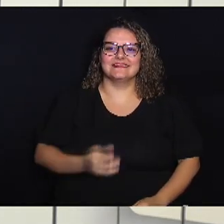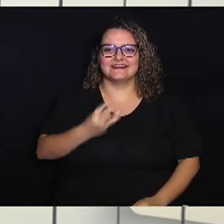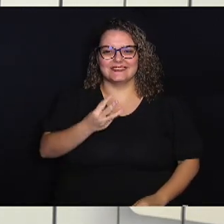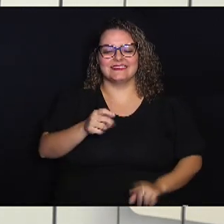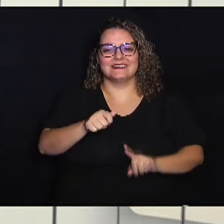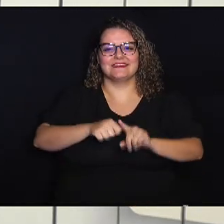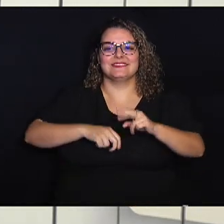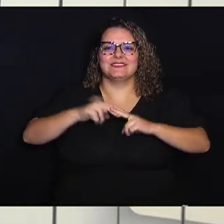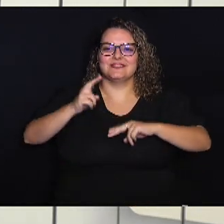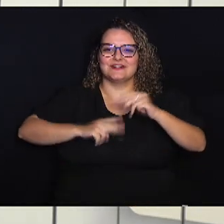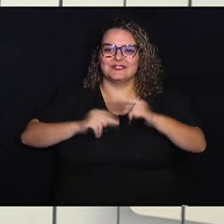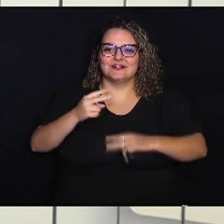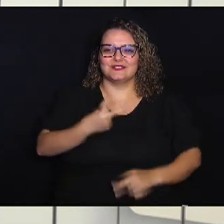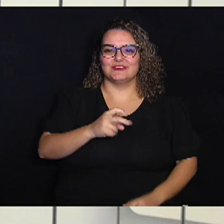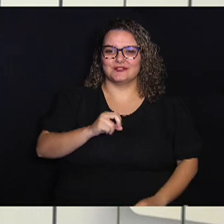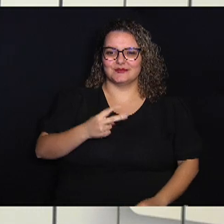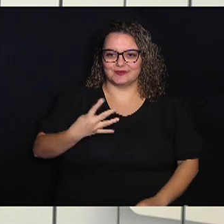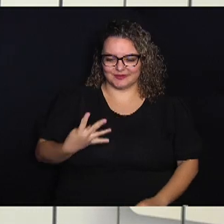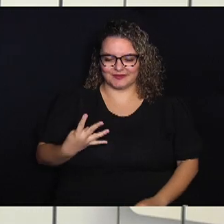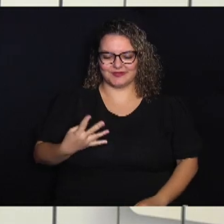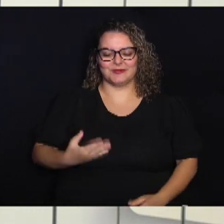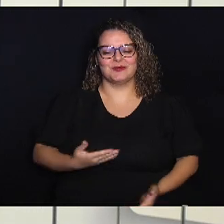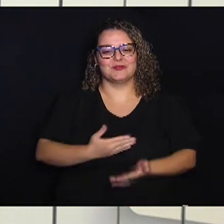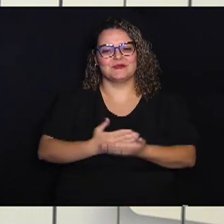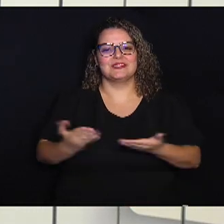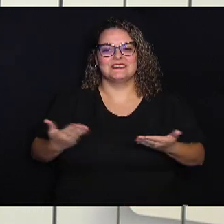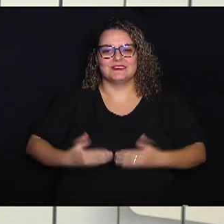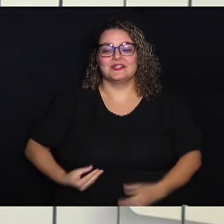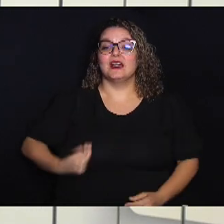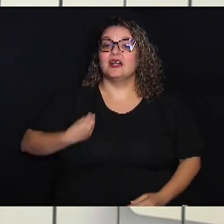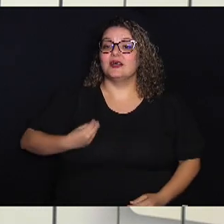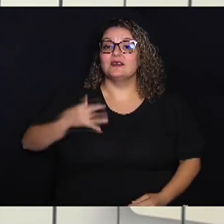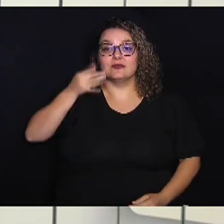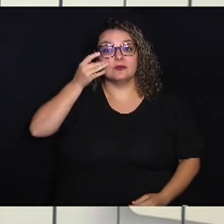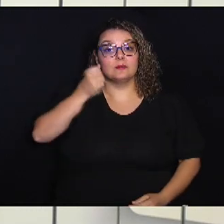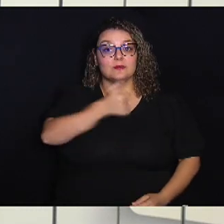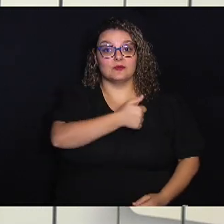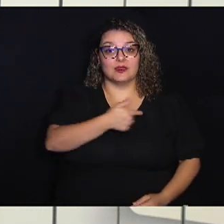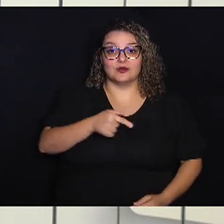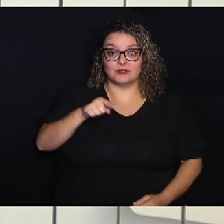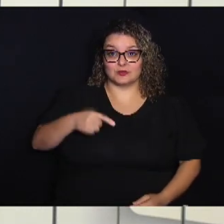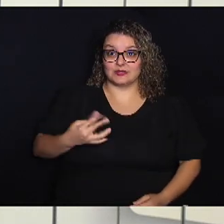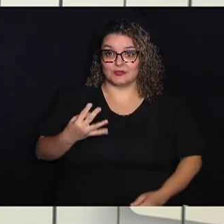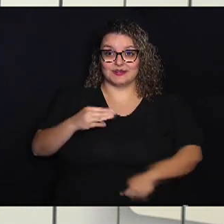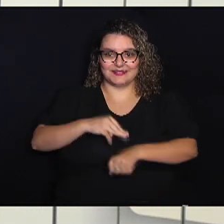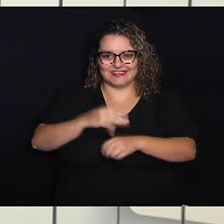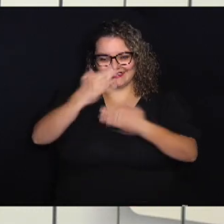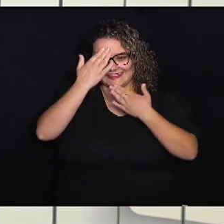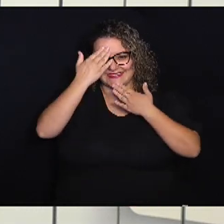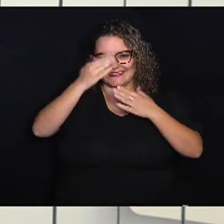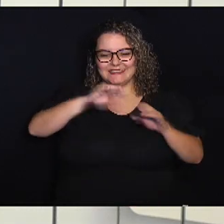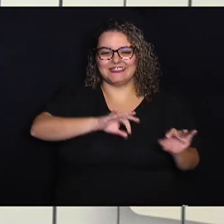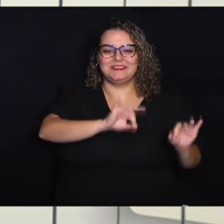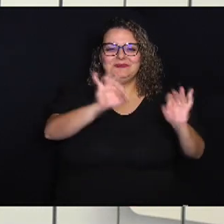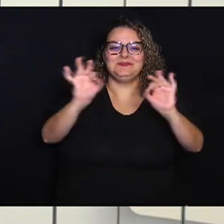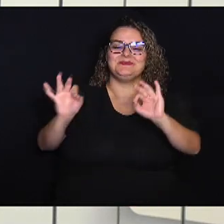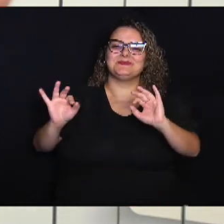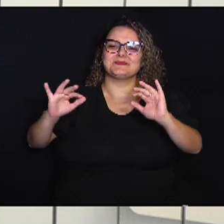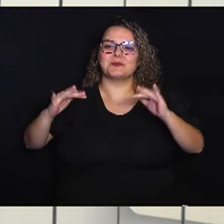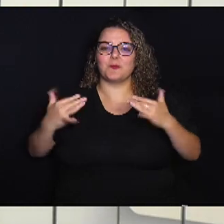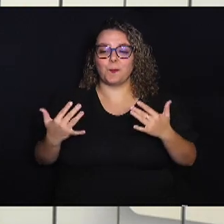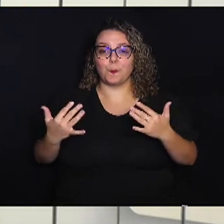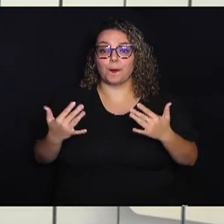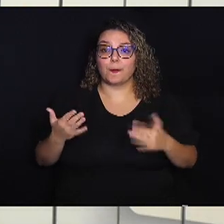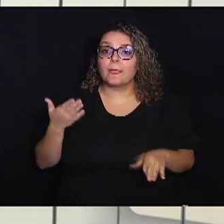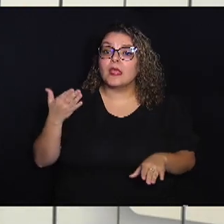Começa agora o Jornal Câmara Notícia ao vivo, meio-dia mais 4 minutos. Muito obrigado pela sua companhia, pela sua audiência